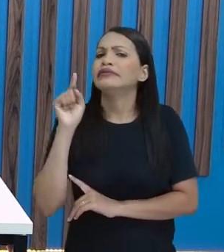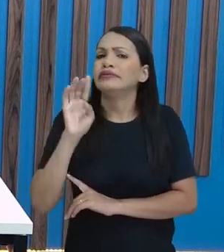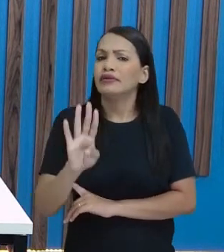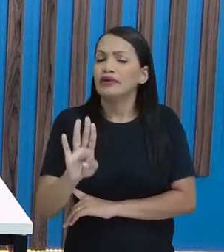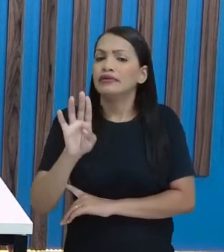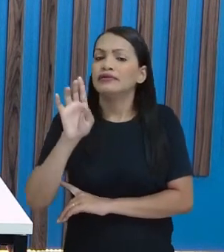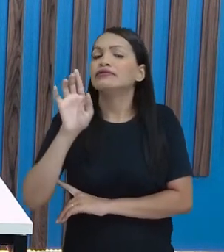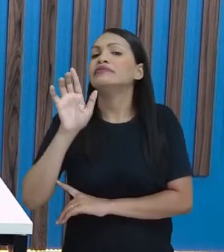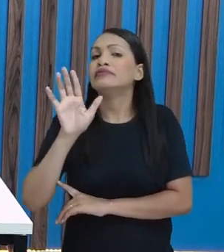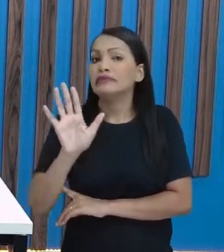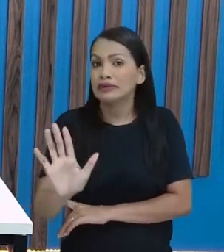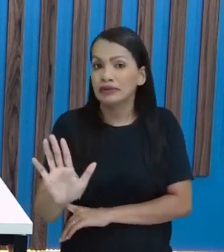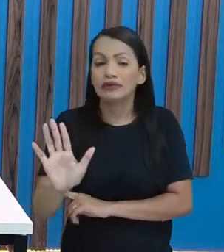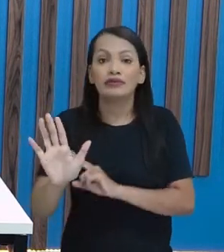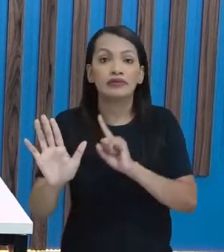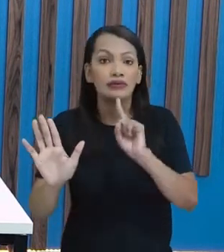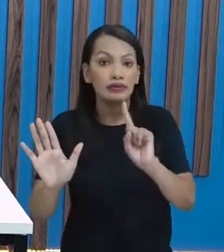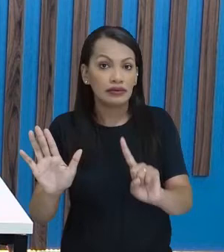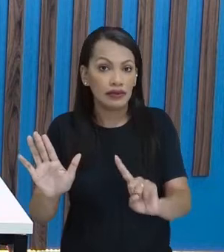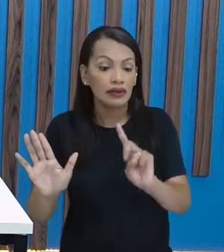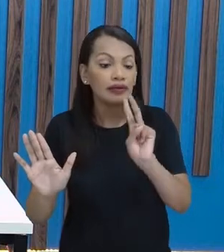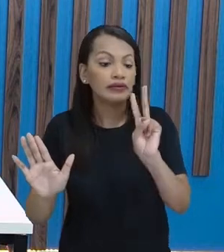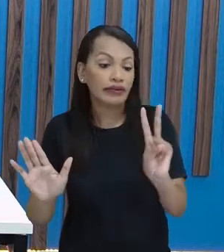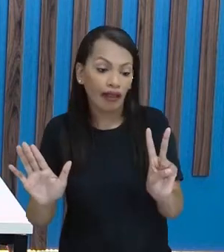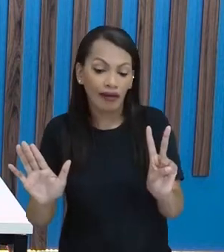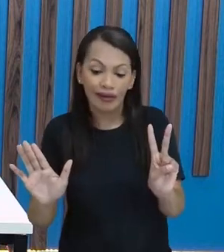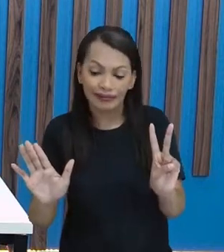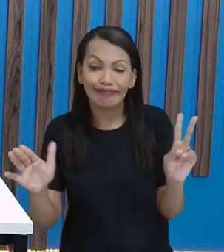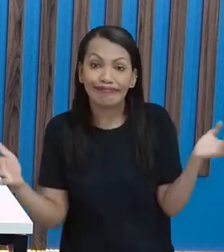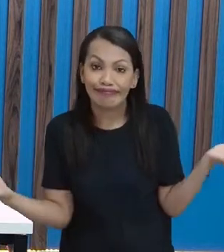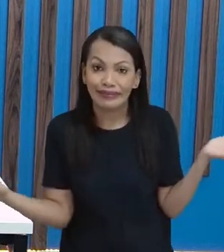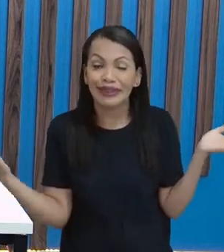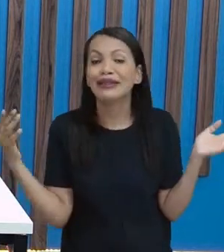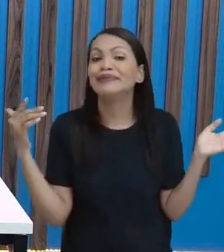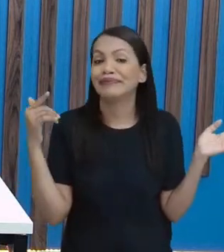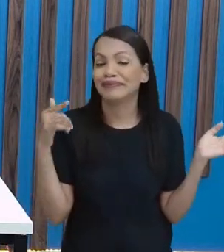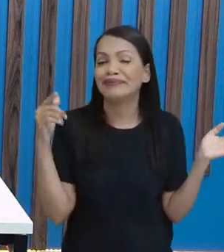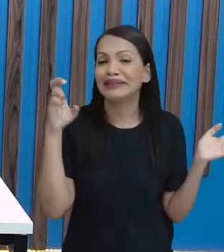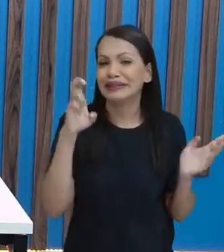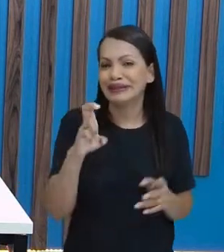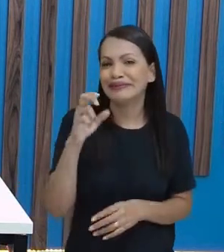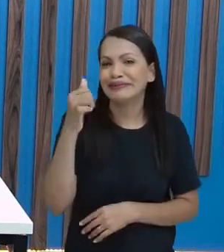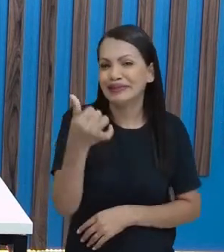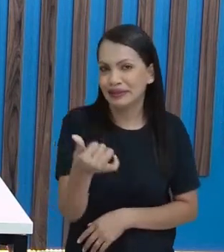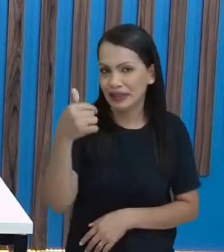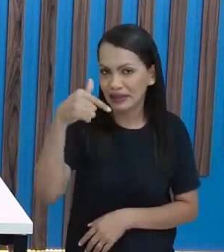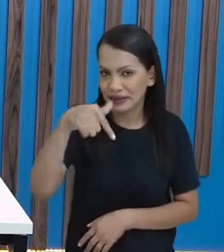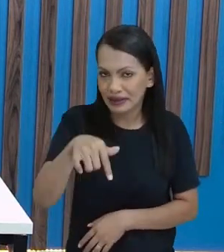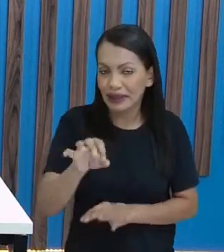6, 7. Então, juntos, Manuel e Joaquim possuem